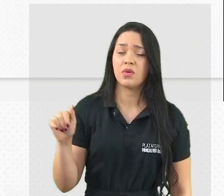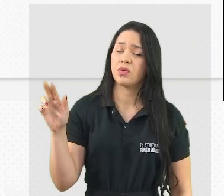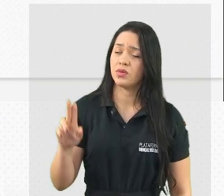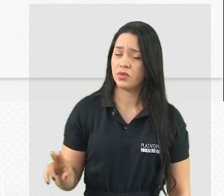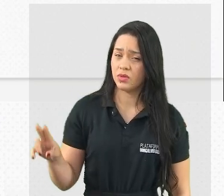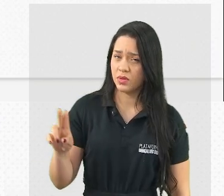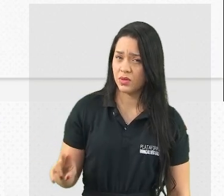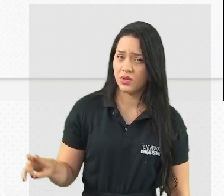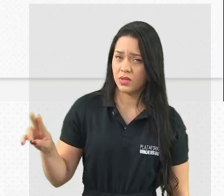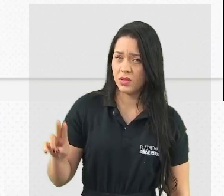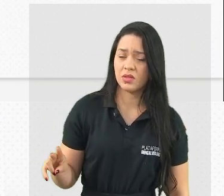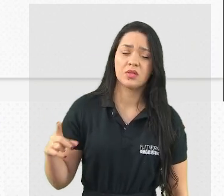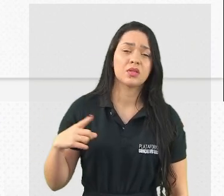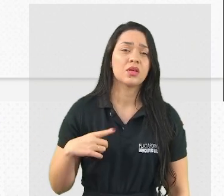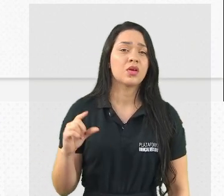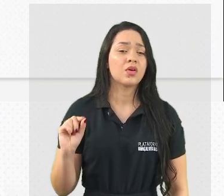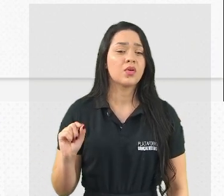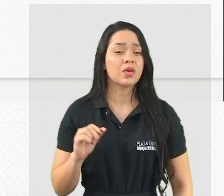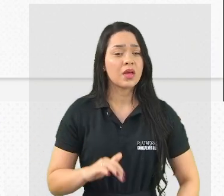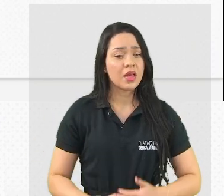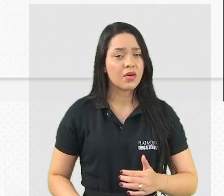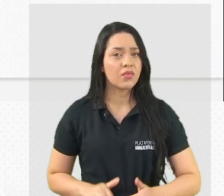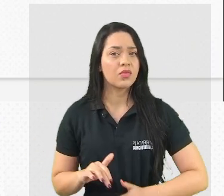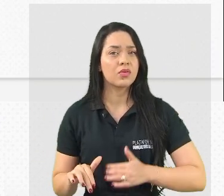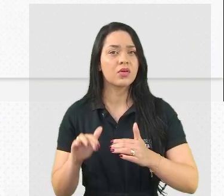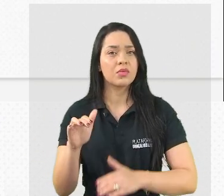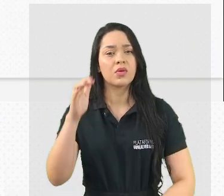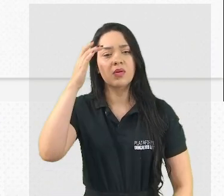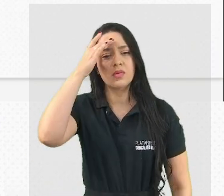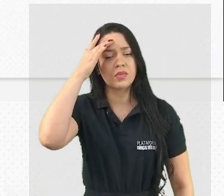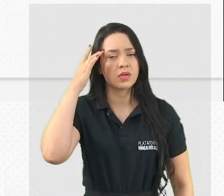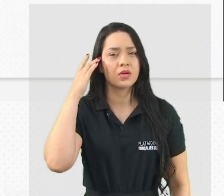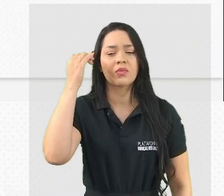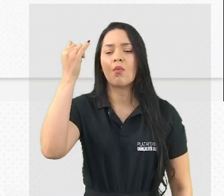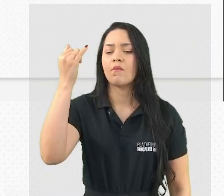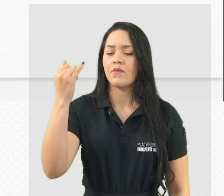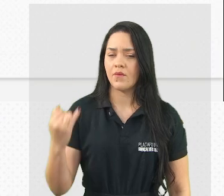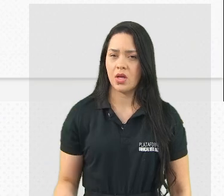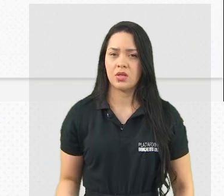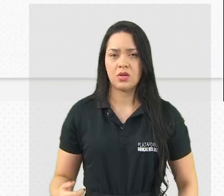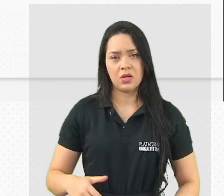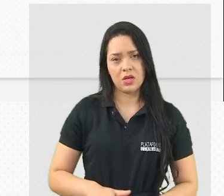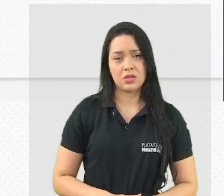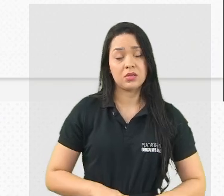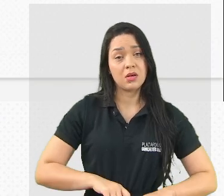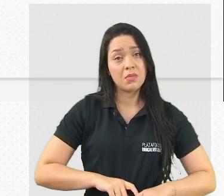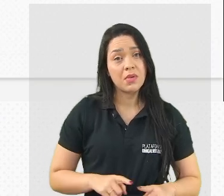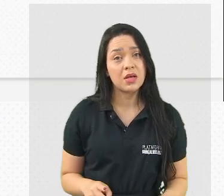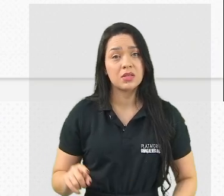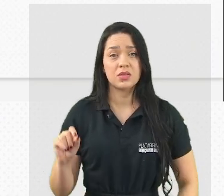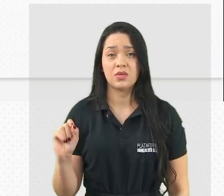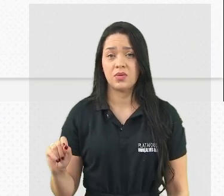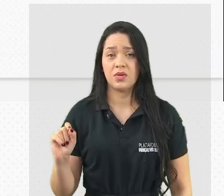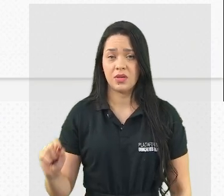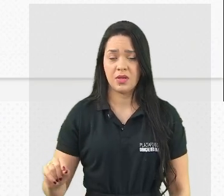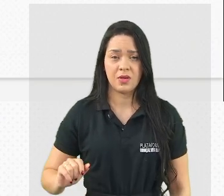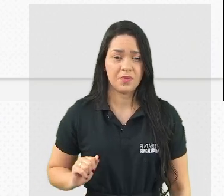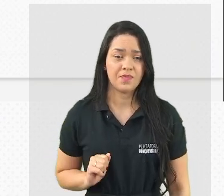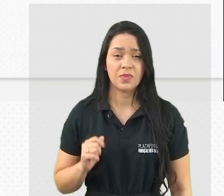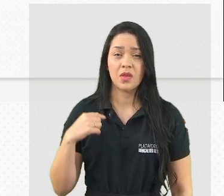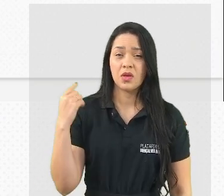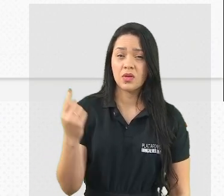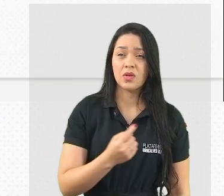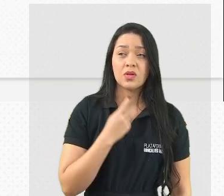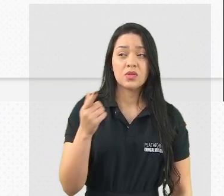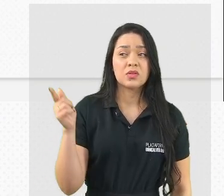pessoa bulímica tende a evoluir para uma pessoa anoréxica. Só que na anoréxica, nós já